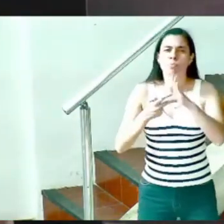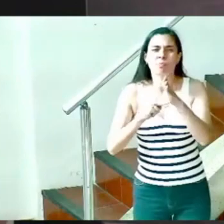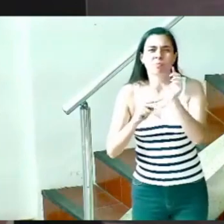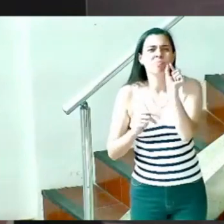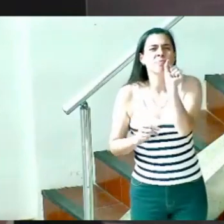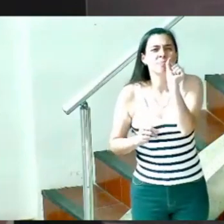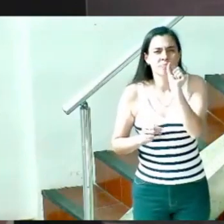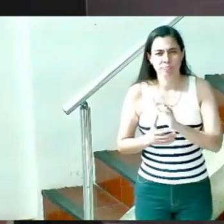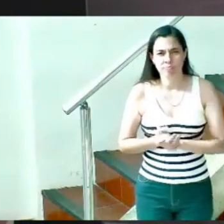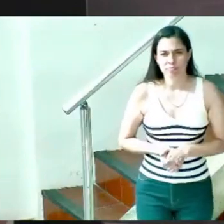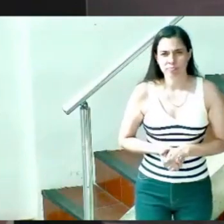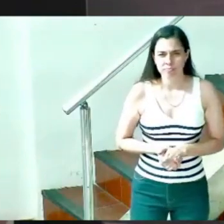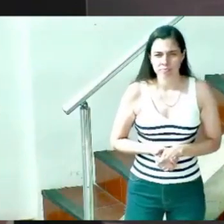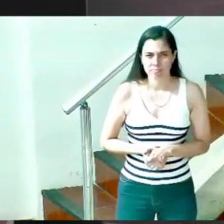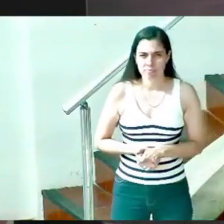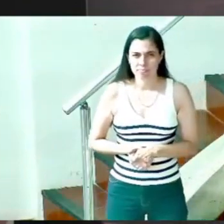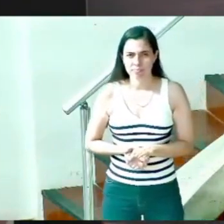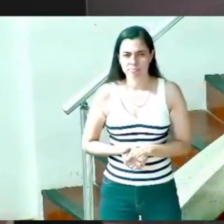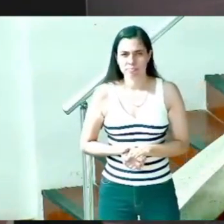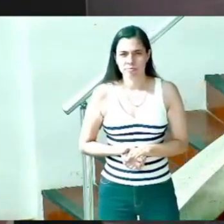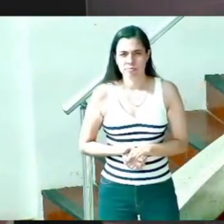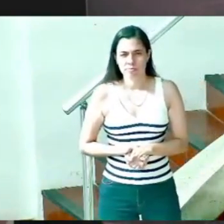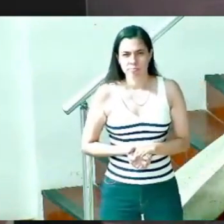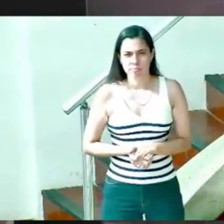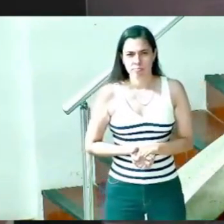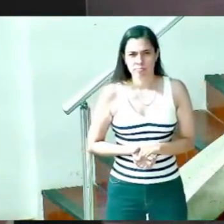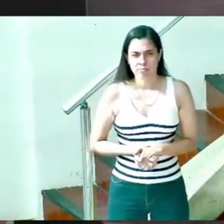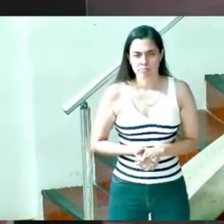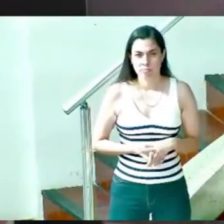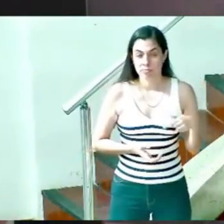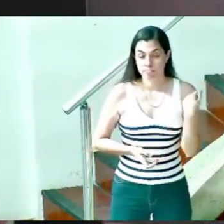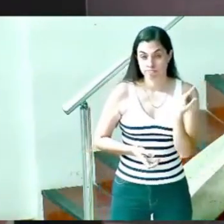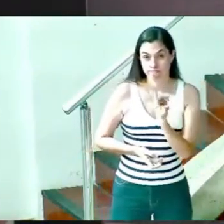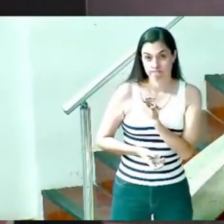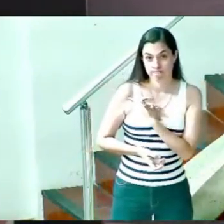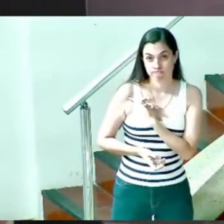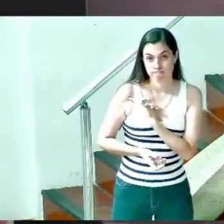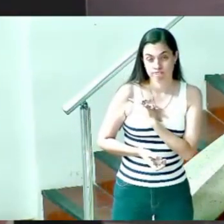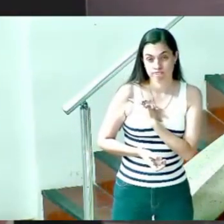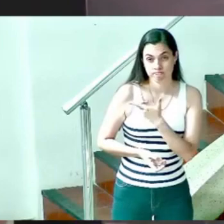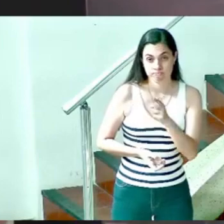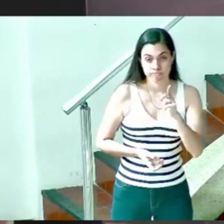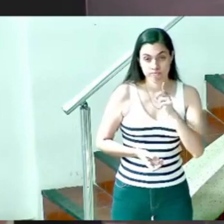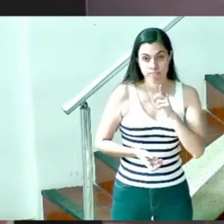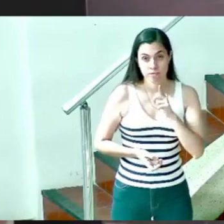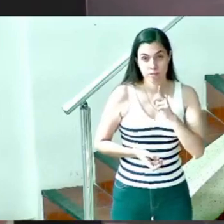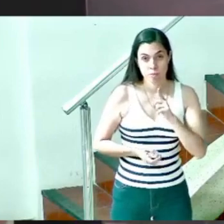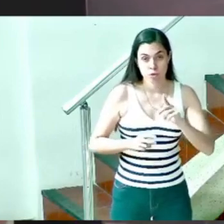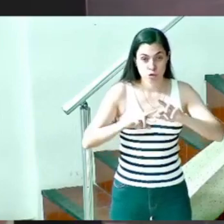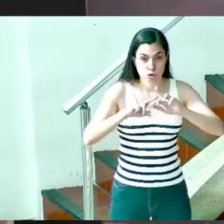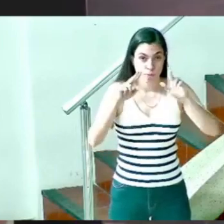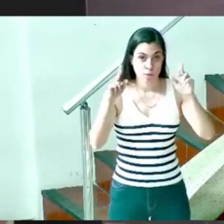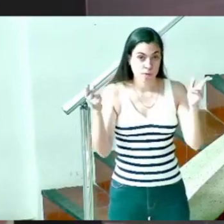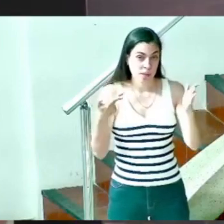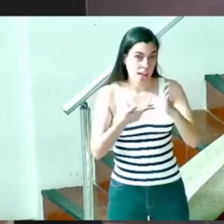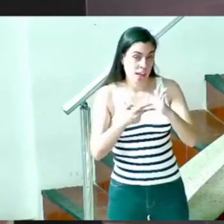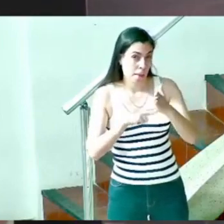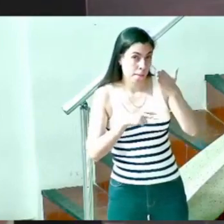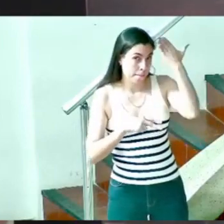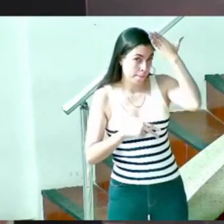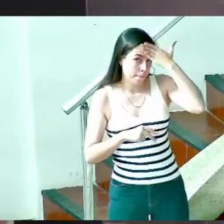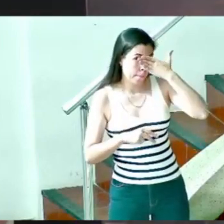Escritura nos lembra que estamos expostos à influência do mundo que se ergue contra o conhecimento de